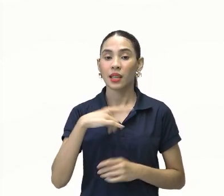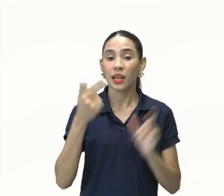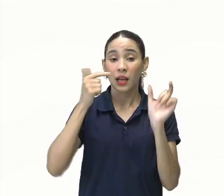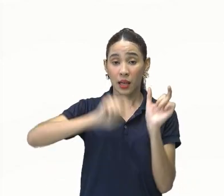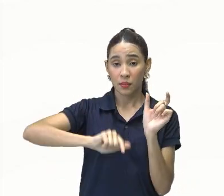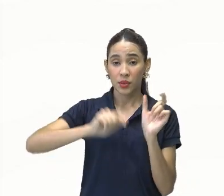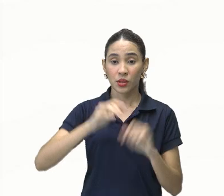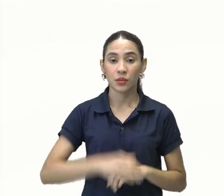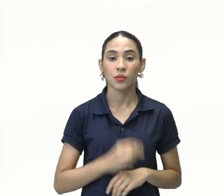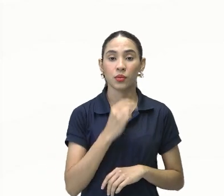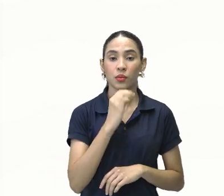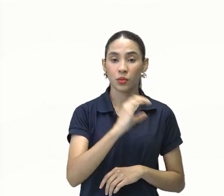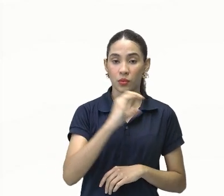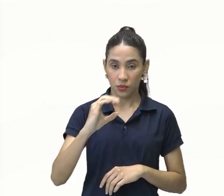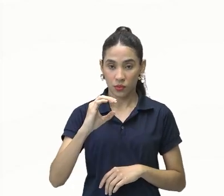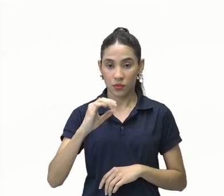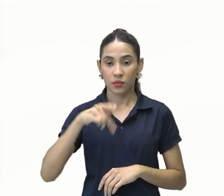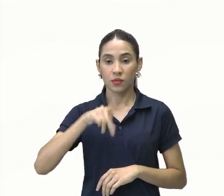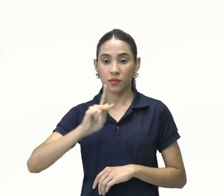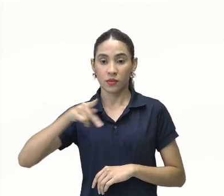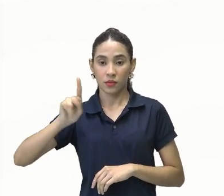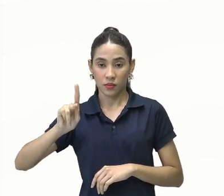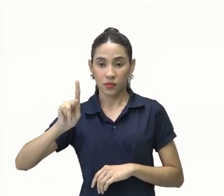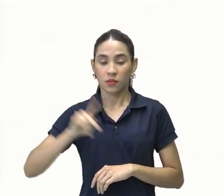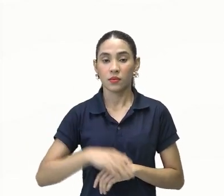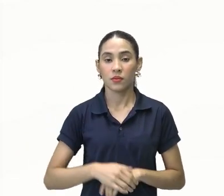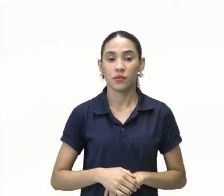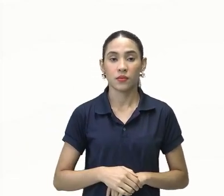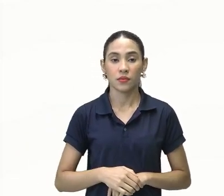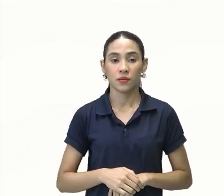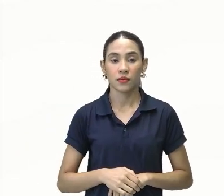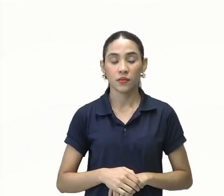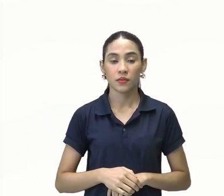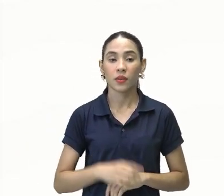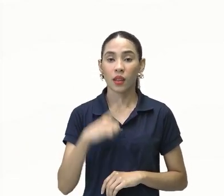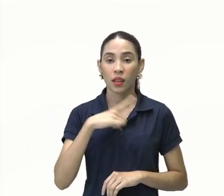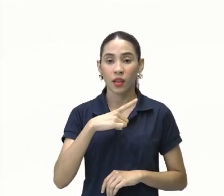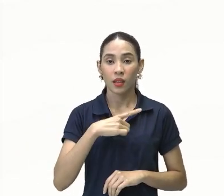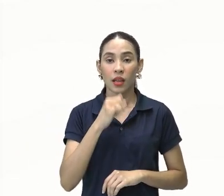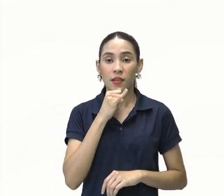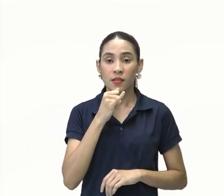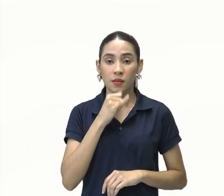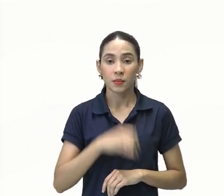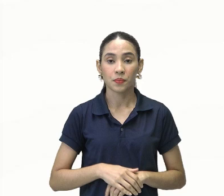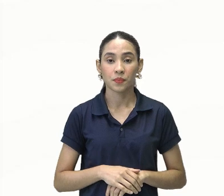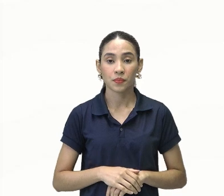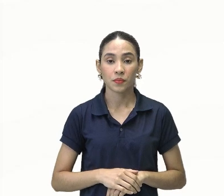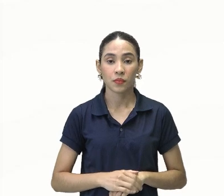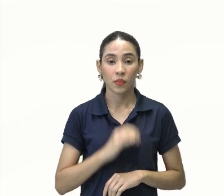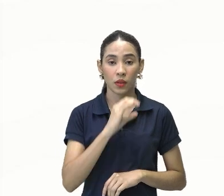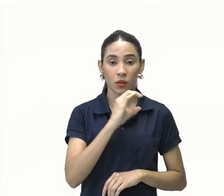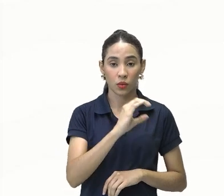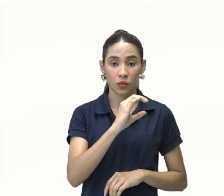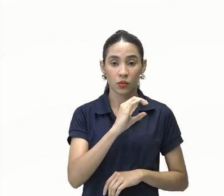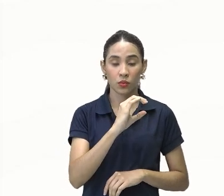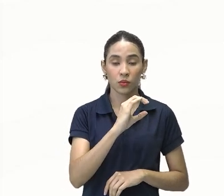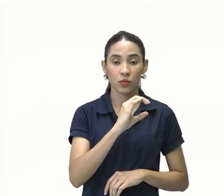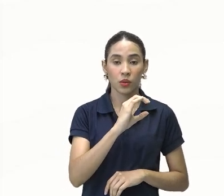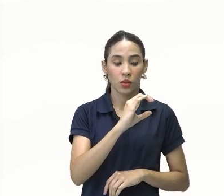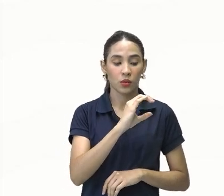Ó? 2C e 2K. Ó, eu tenho 2